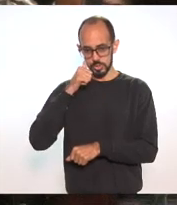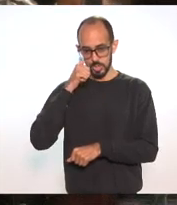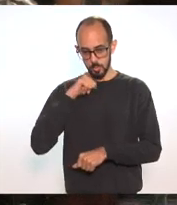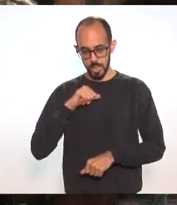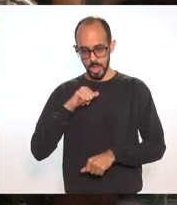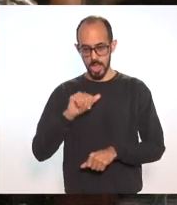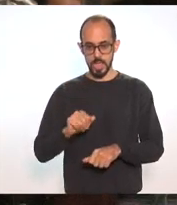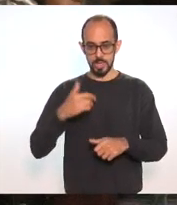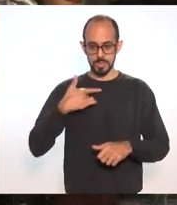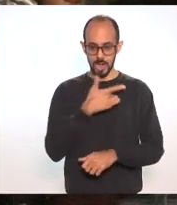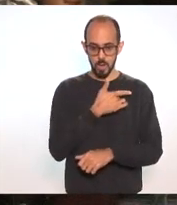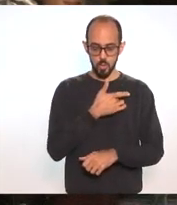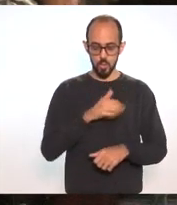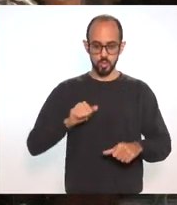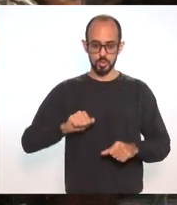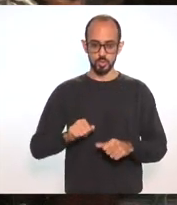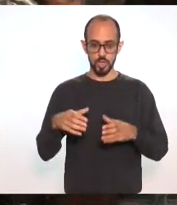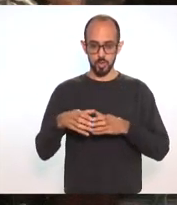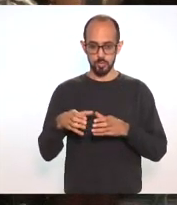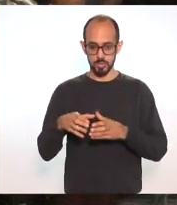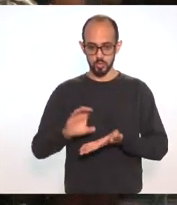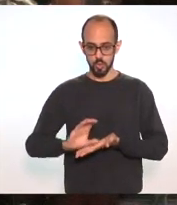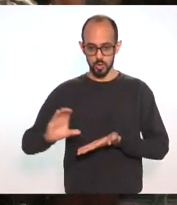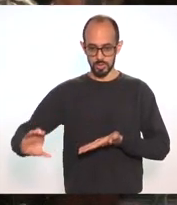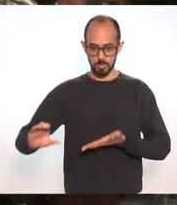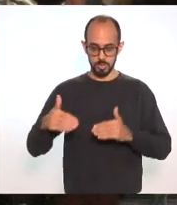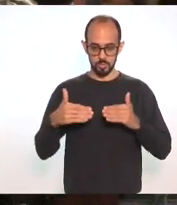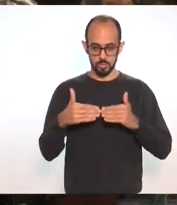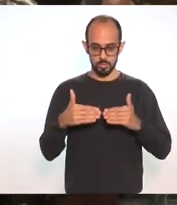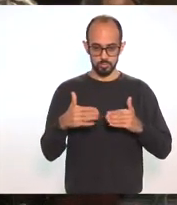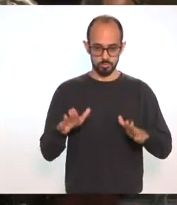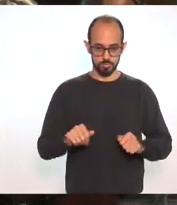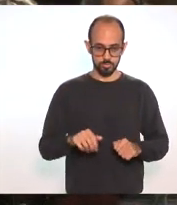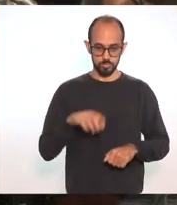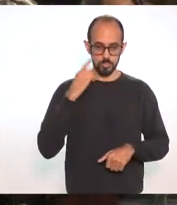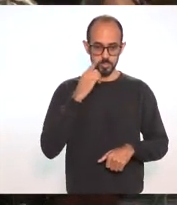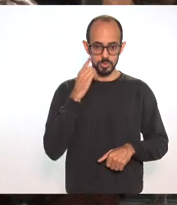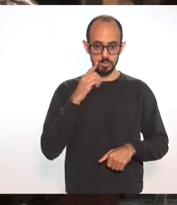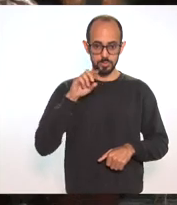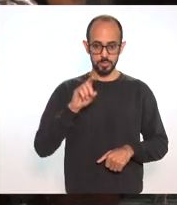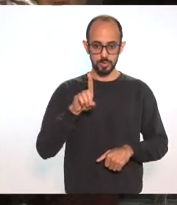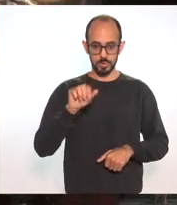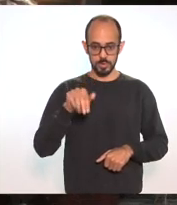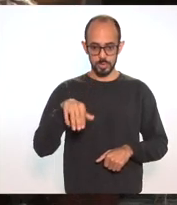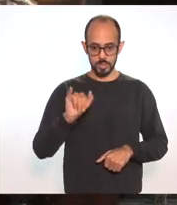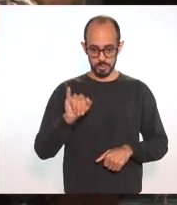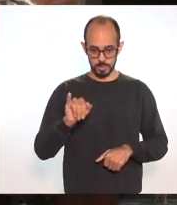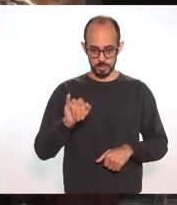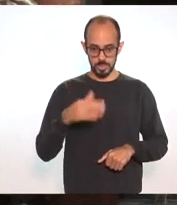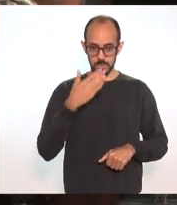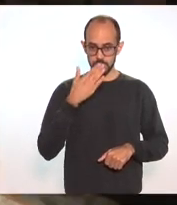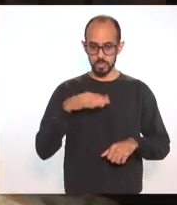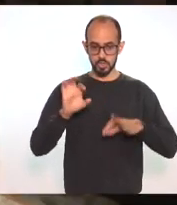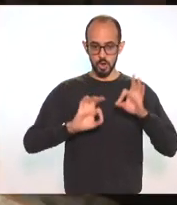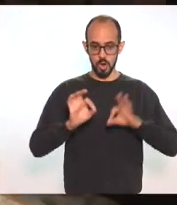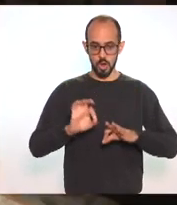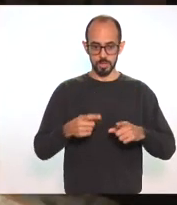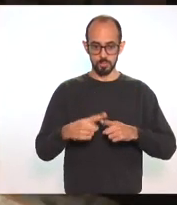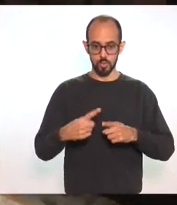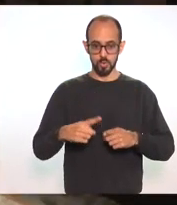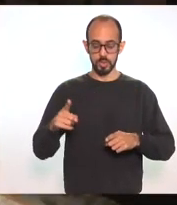de Educação e da Comissão de Orçamento. Questão de ordem, deputada Dani Monteiro. Sim, senhor presidente. Pedi questão de ordem exatamente